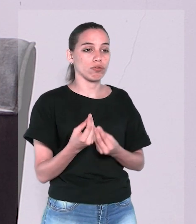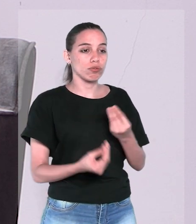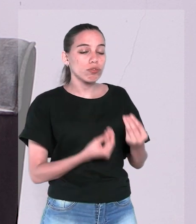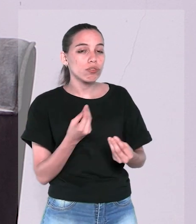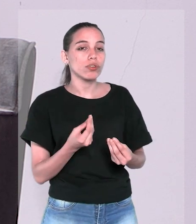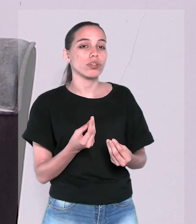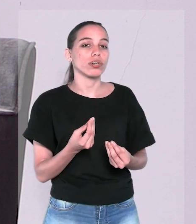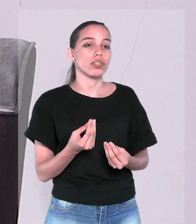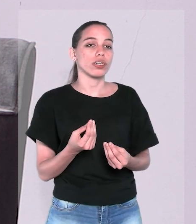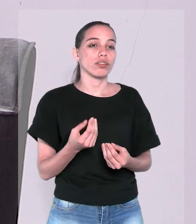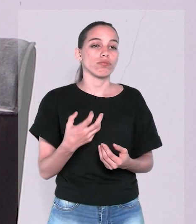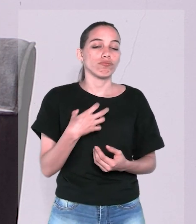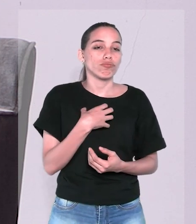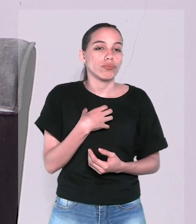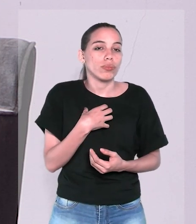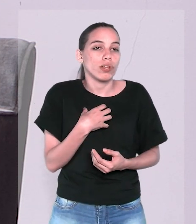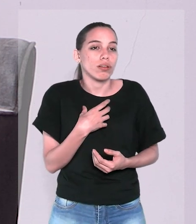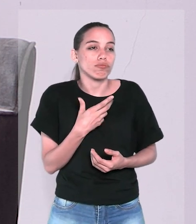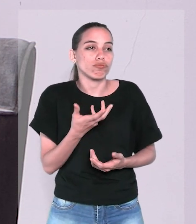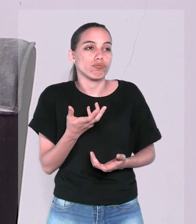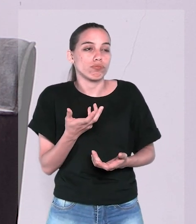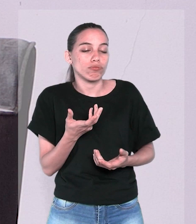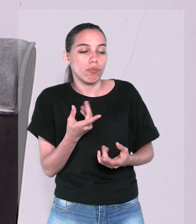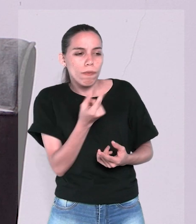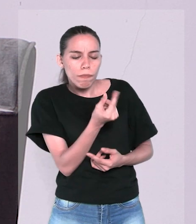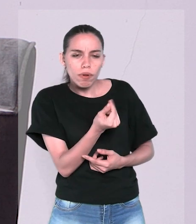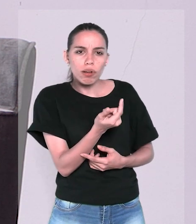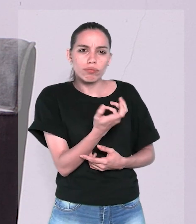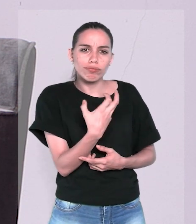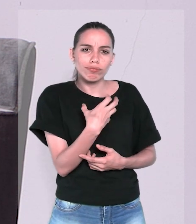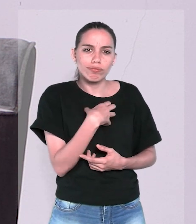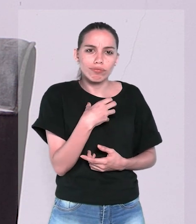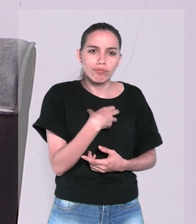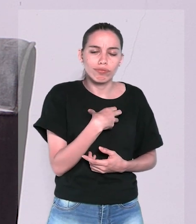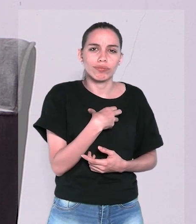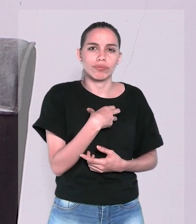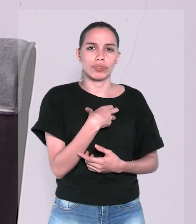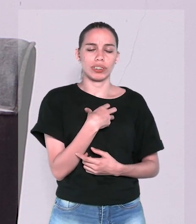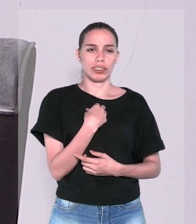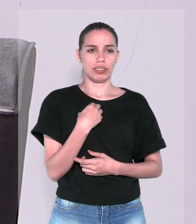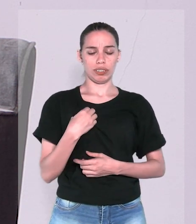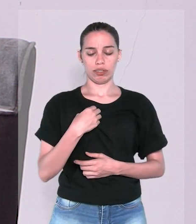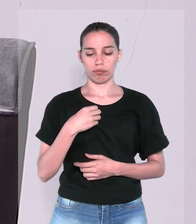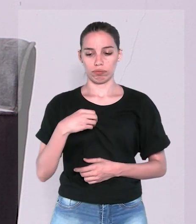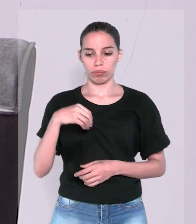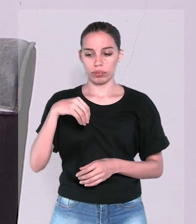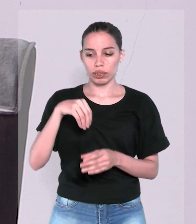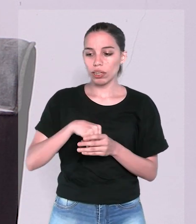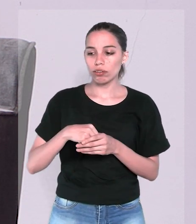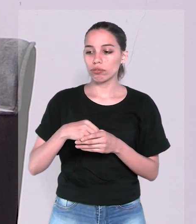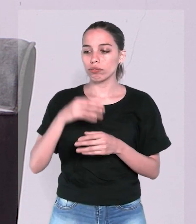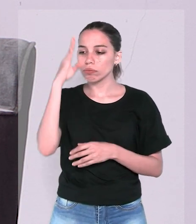assim, aí, como é que a gente pode colocar na escola, por quê? Porque se nós, enquanto sociedade, está na